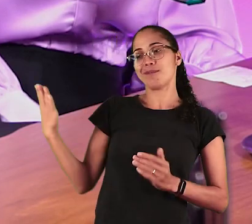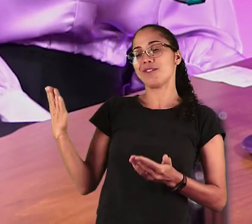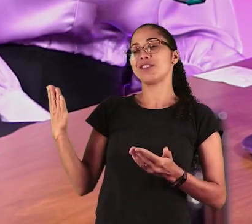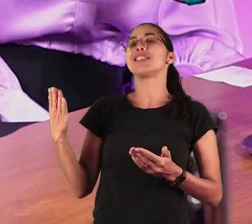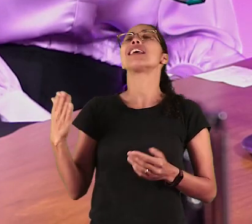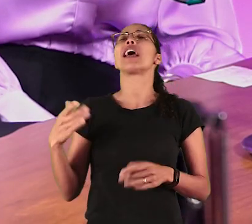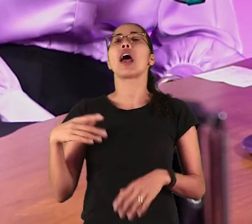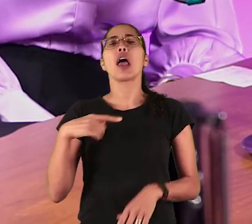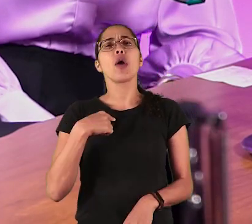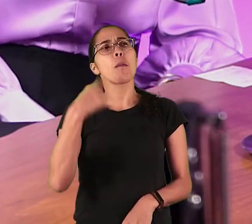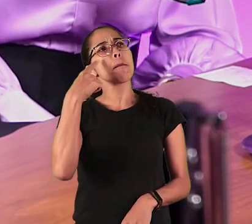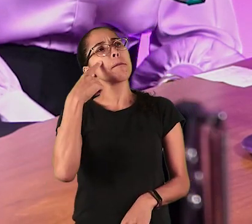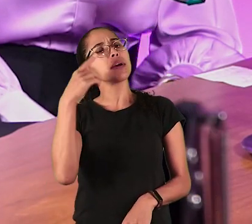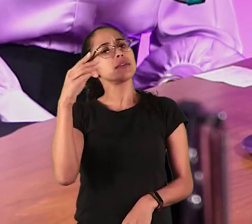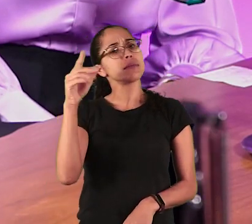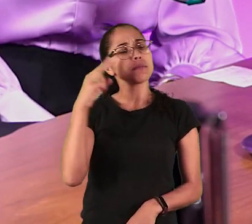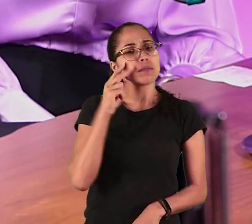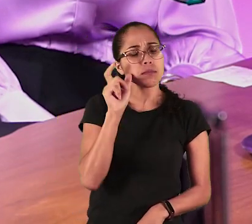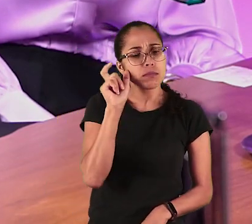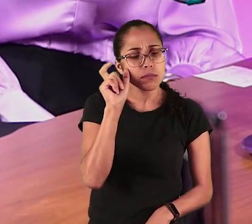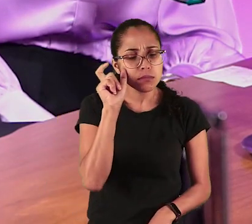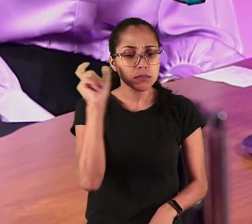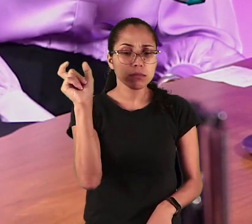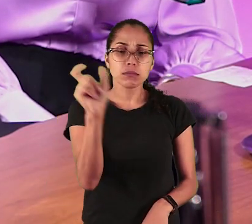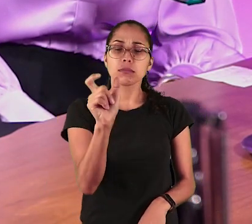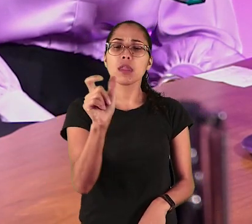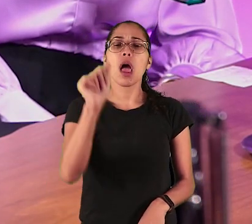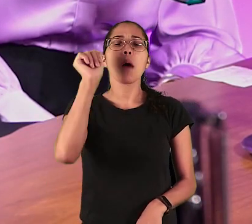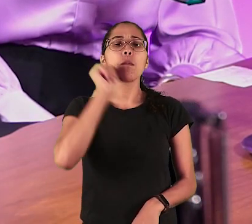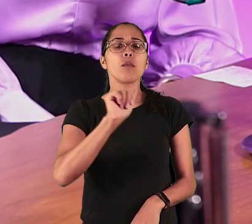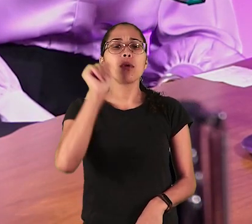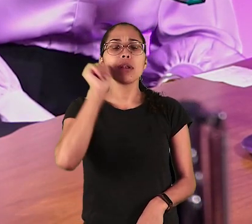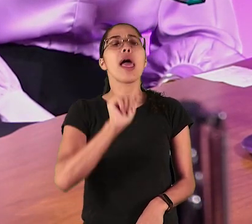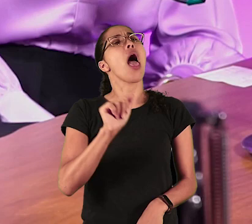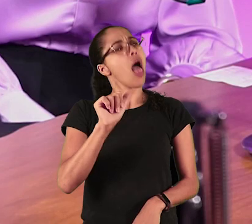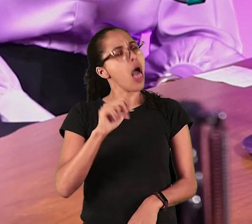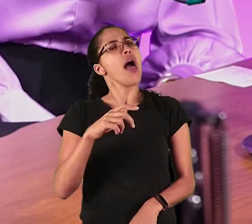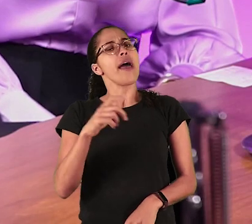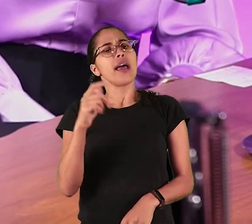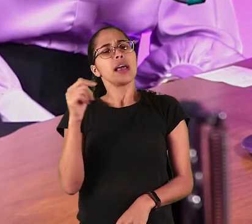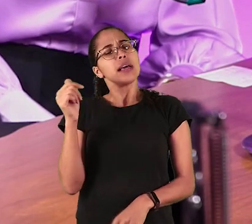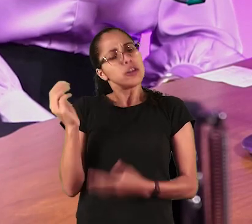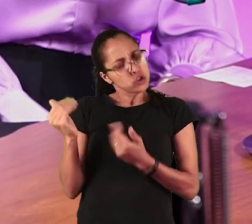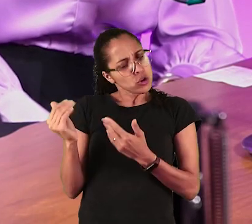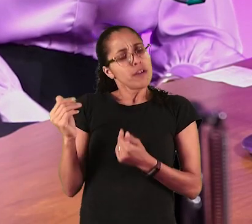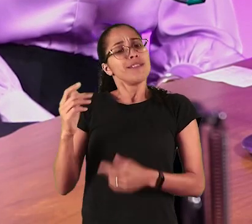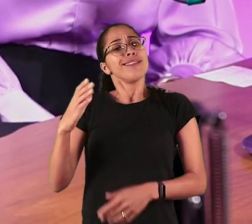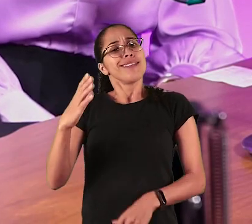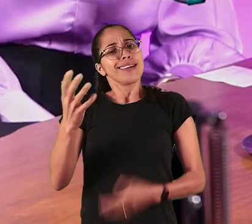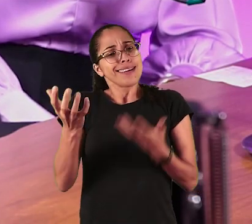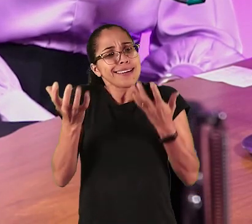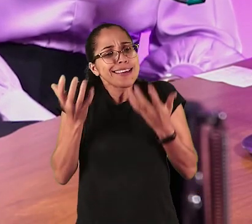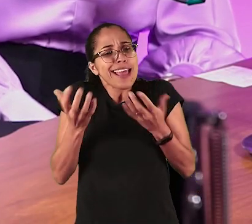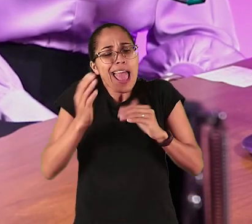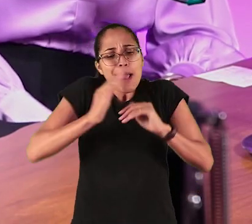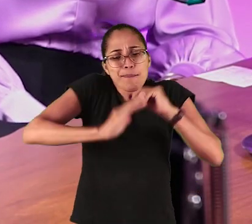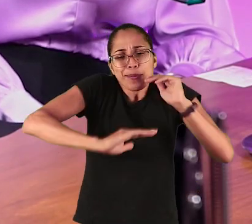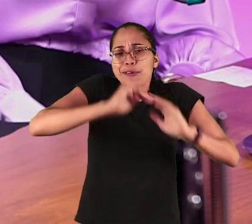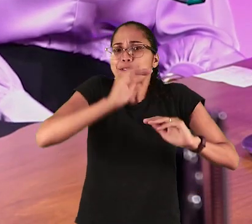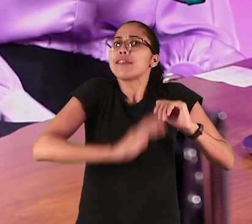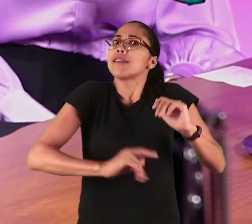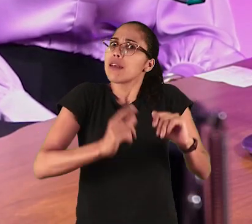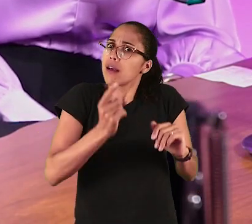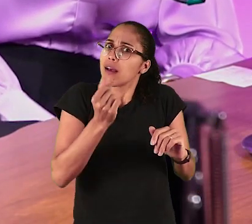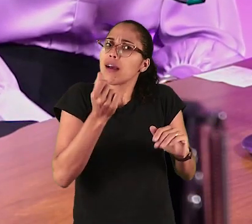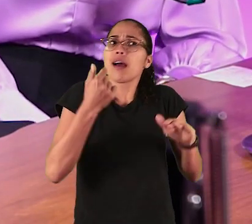Mas o que eu tenho observado é que tem muita jovens que se interessam por essa carreira e buscam mulheres que elas possam se